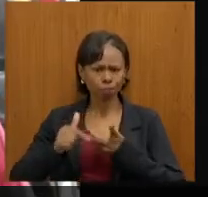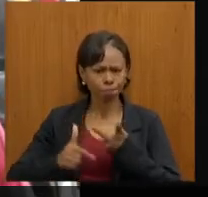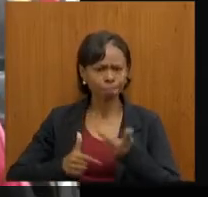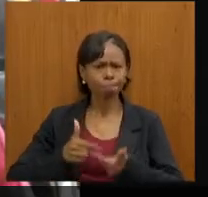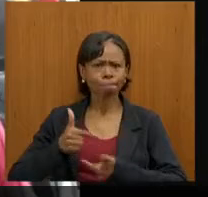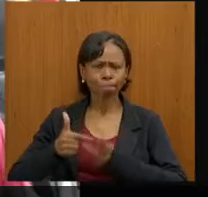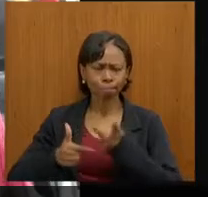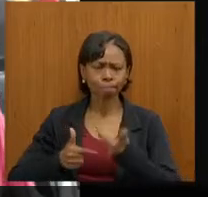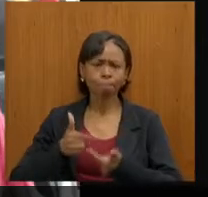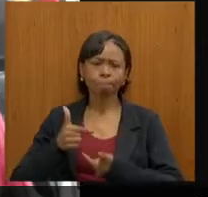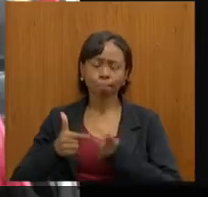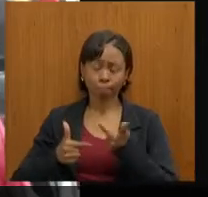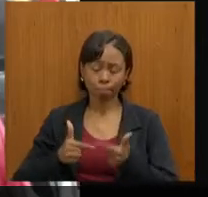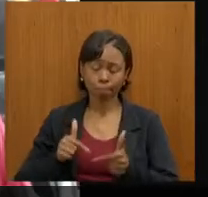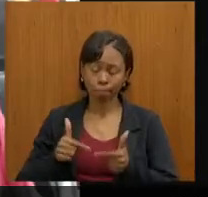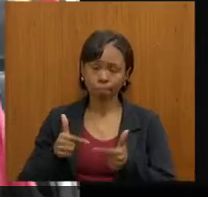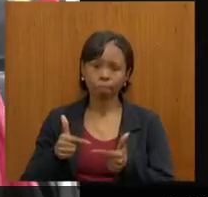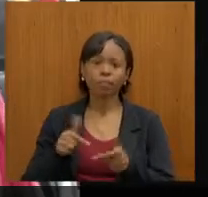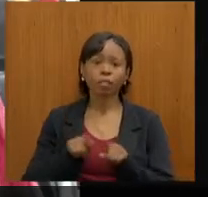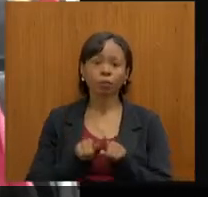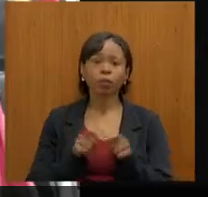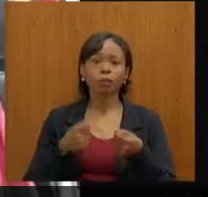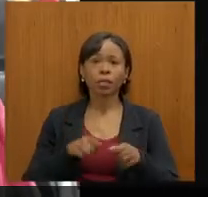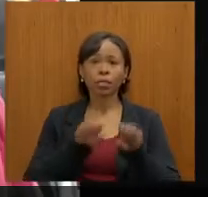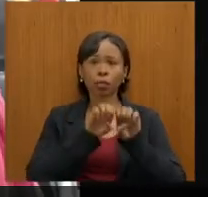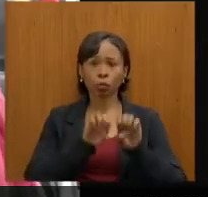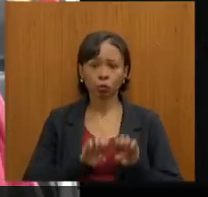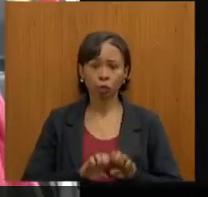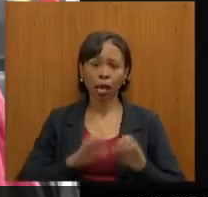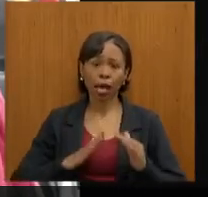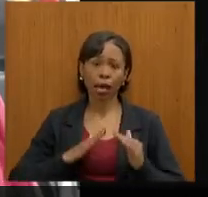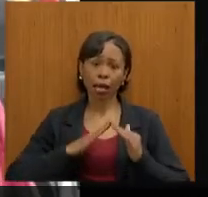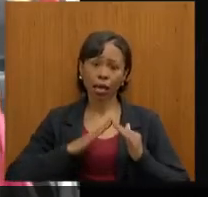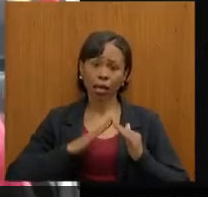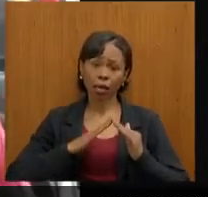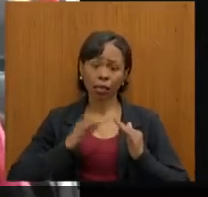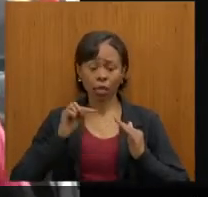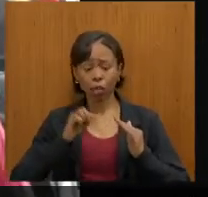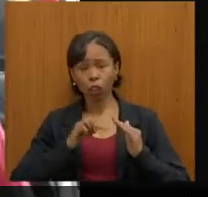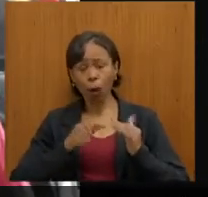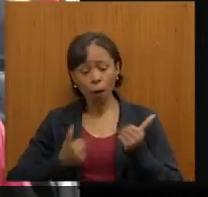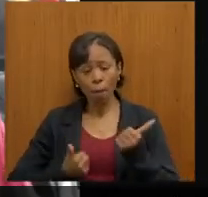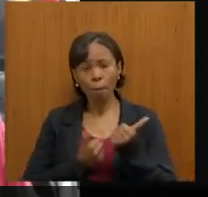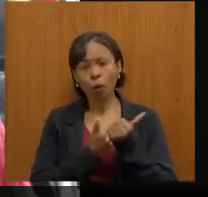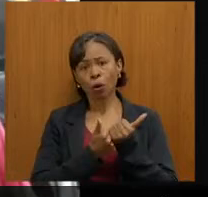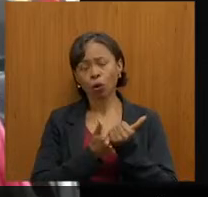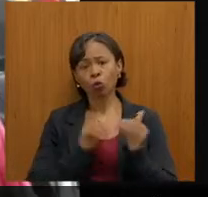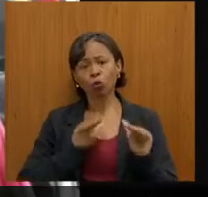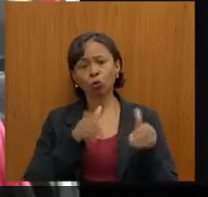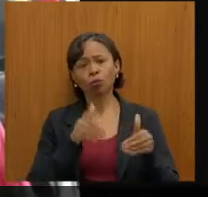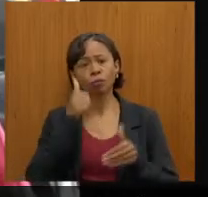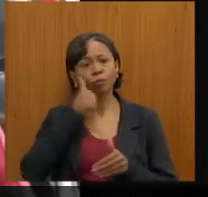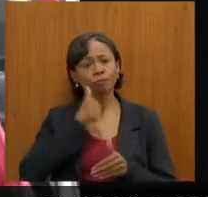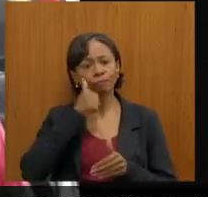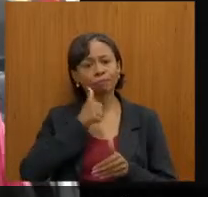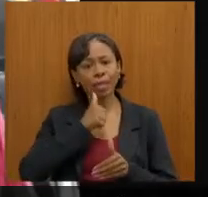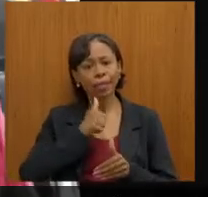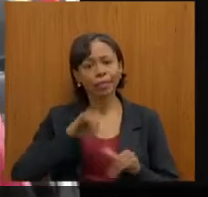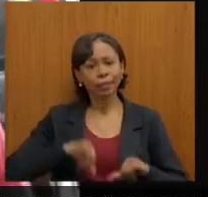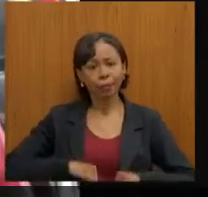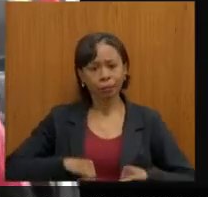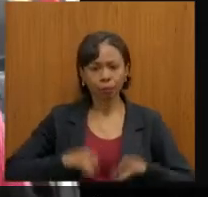Noroeste também é a casa de apoio um abrigo né para as mulheres em situação de violência